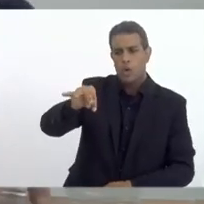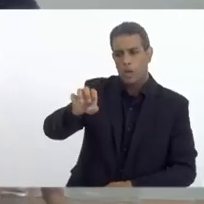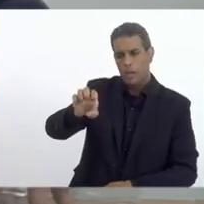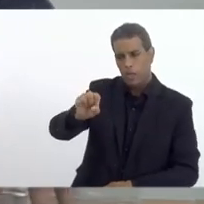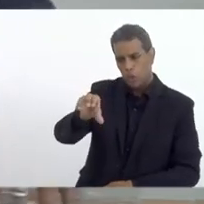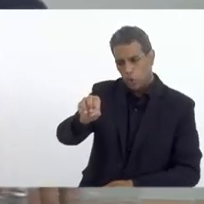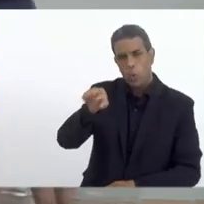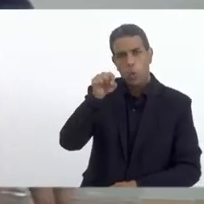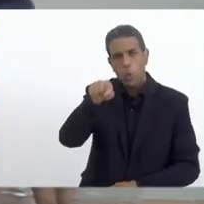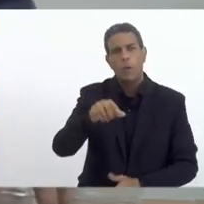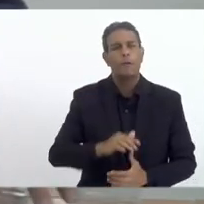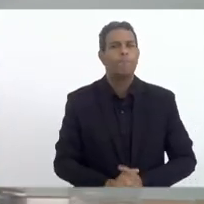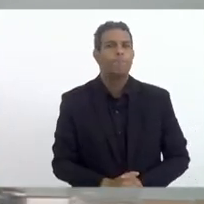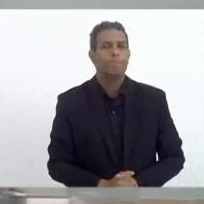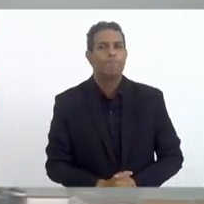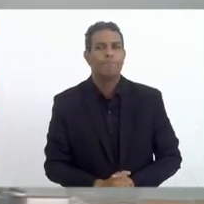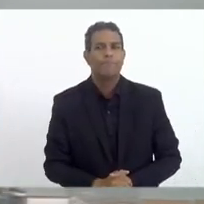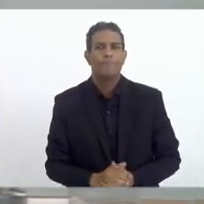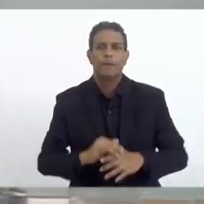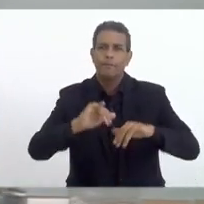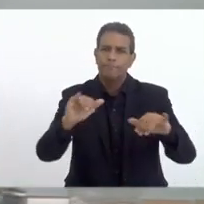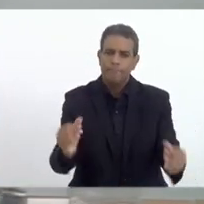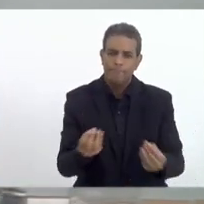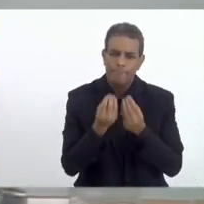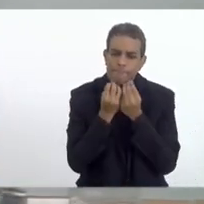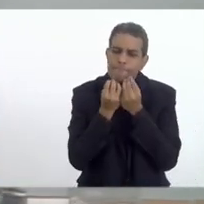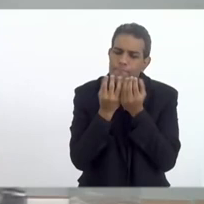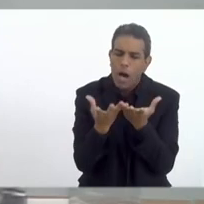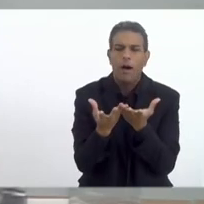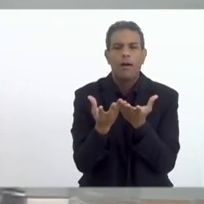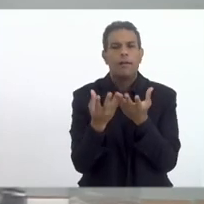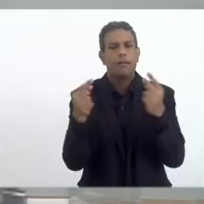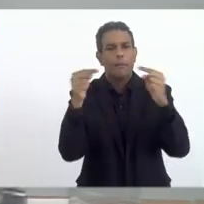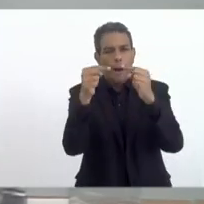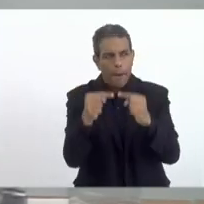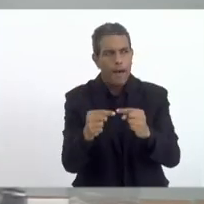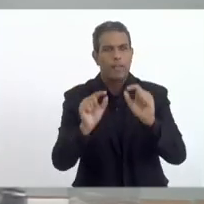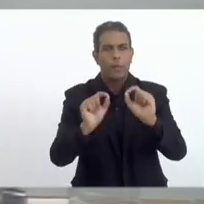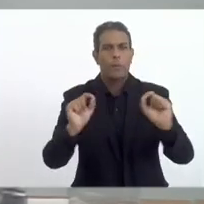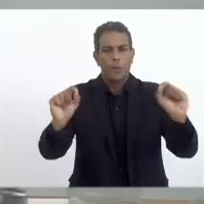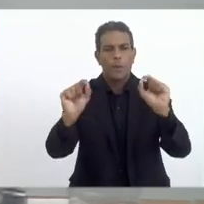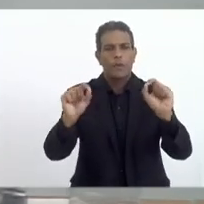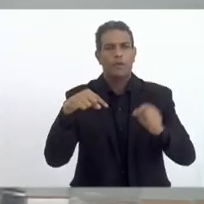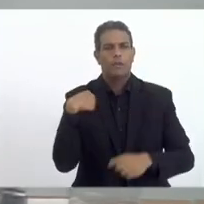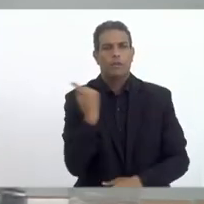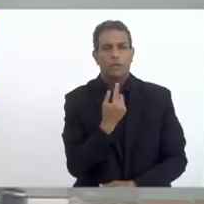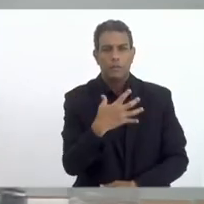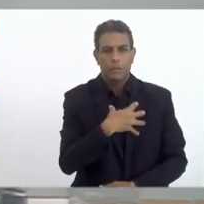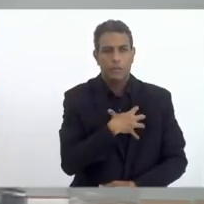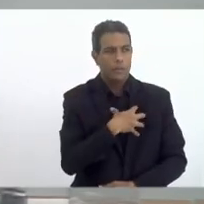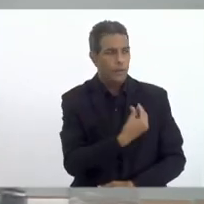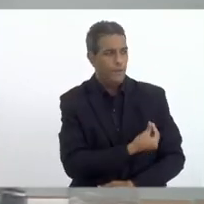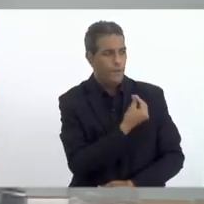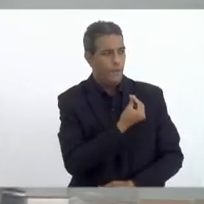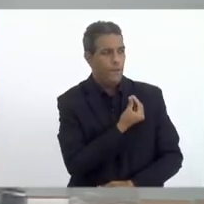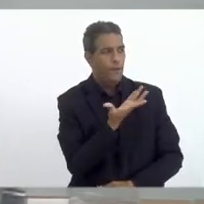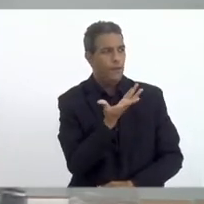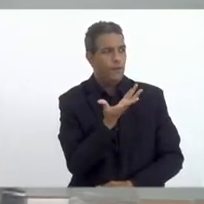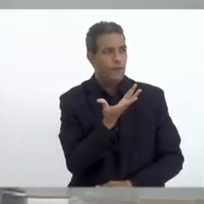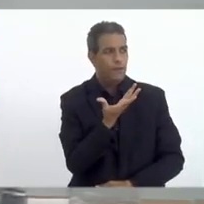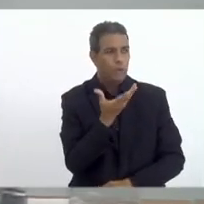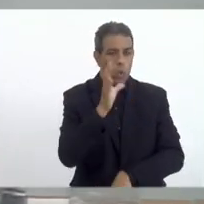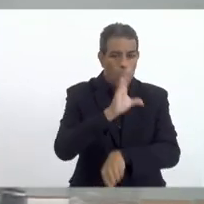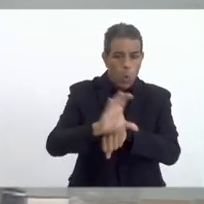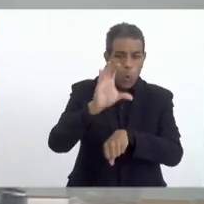conosco. E faço aqui, aproveito a oportunidade também para puxar um pouco a brasa para a nossa sardinha aqui do que a gente tem feito em relação ao concurso do Rio